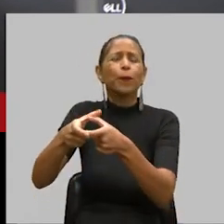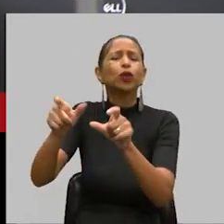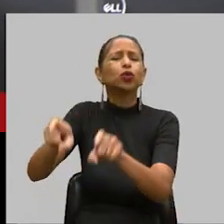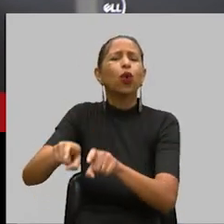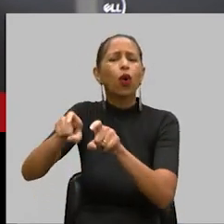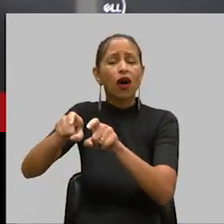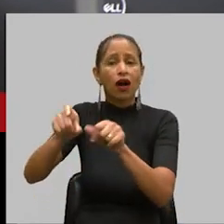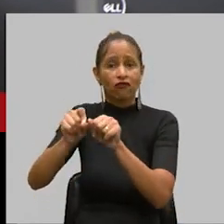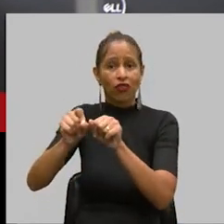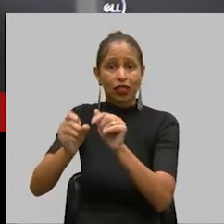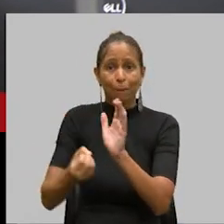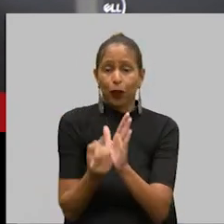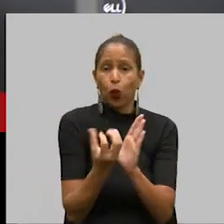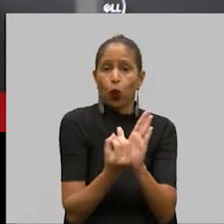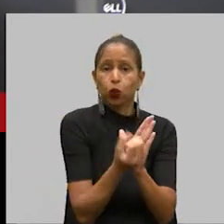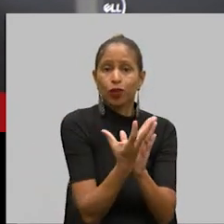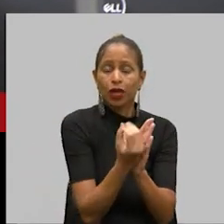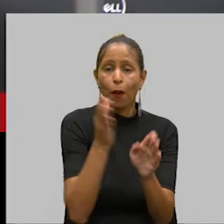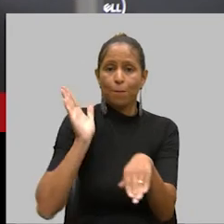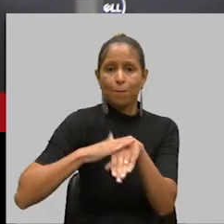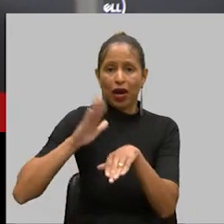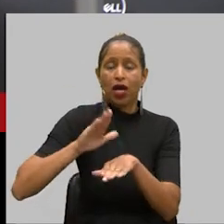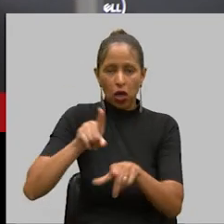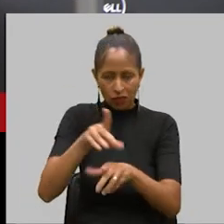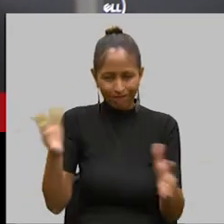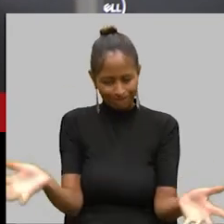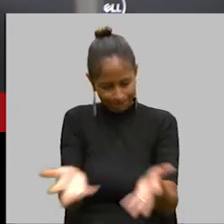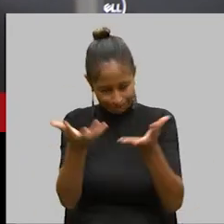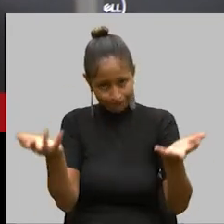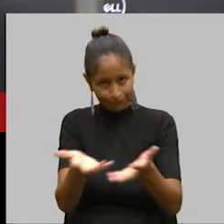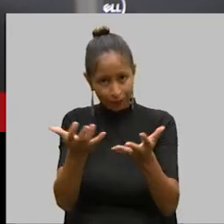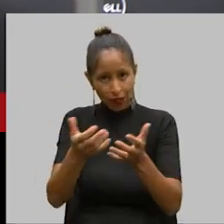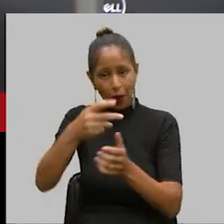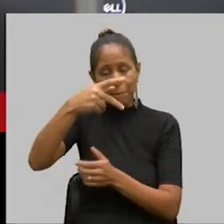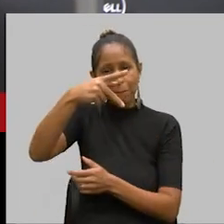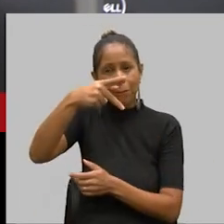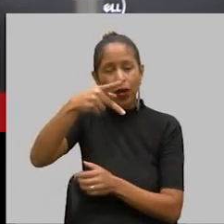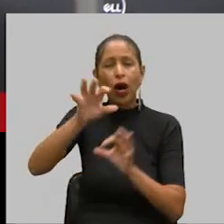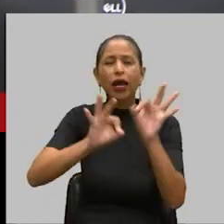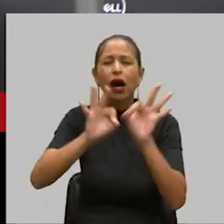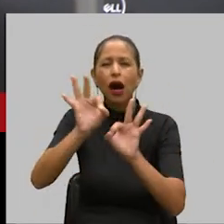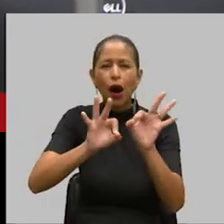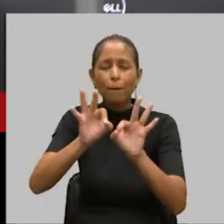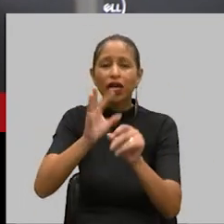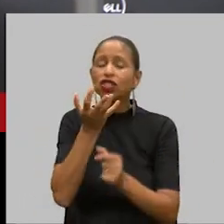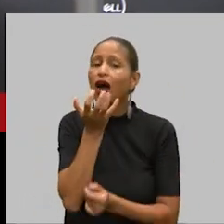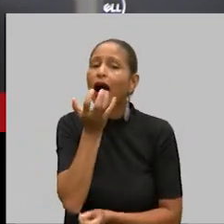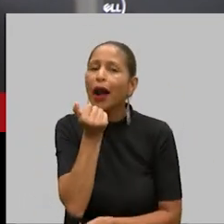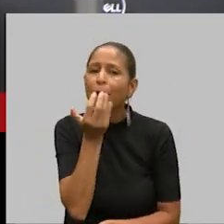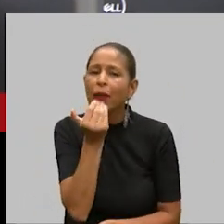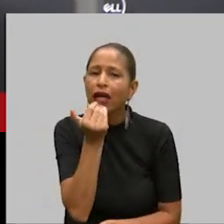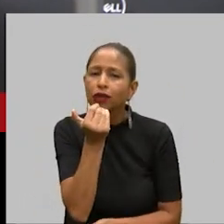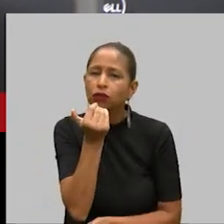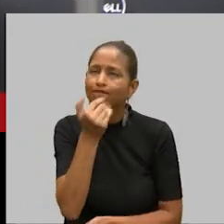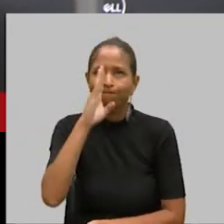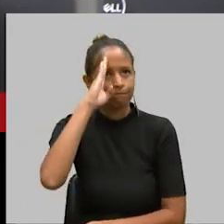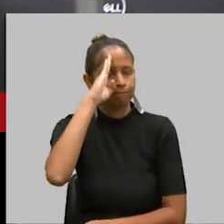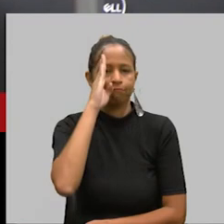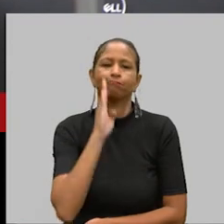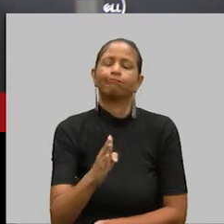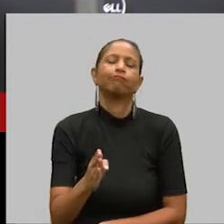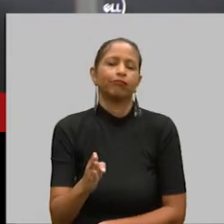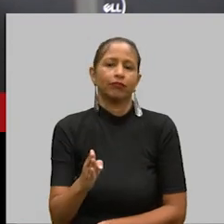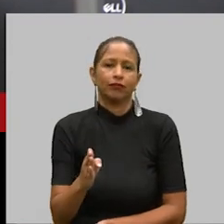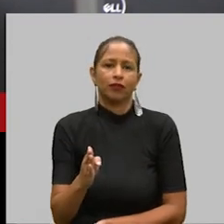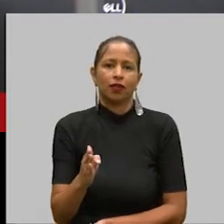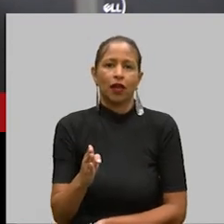mais nós estamos agora incentivando novamente o paa o programa de aquisição de alimento Esse é essencial porque